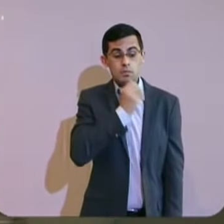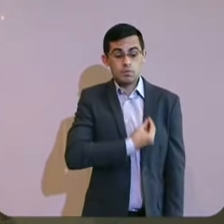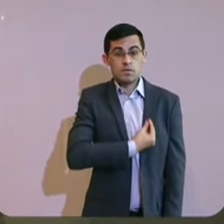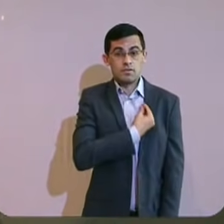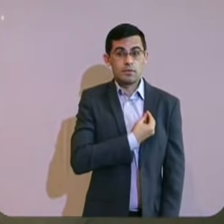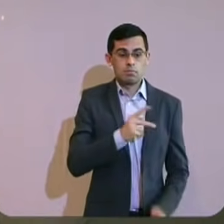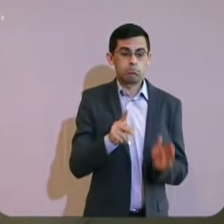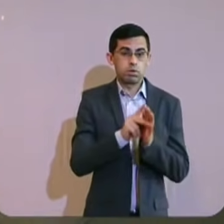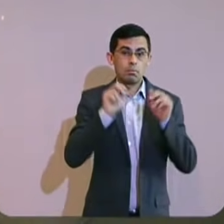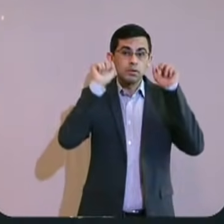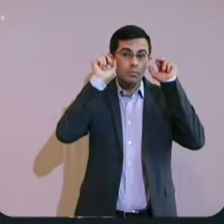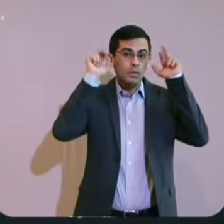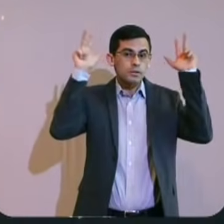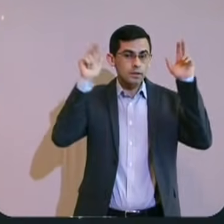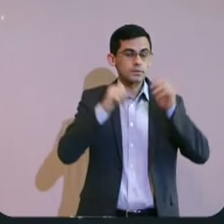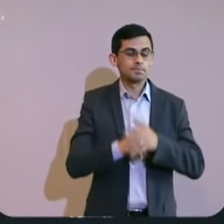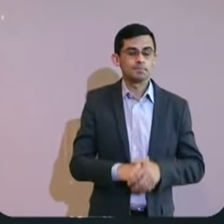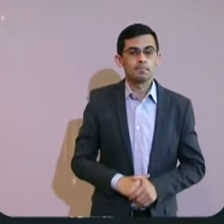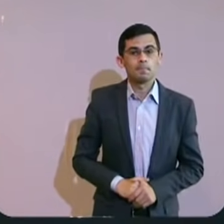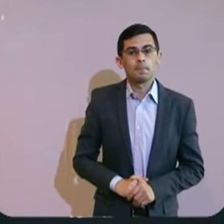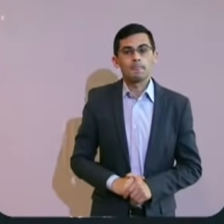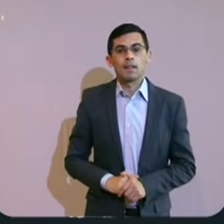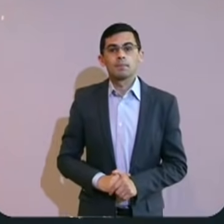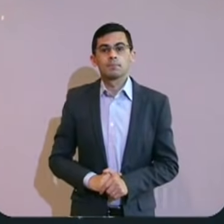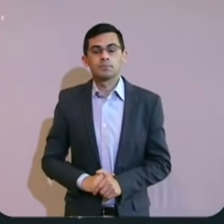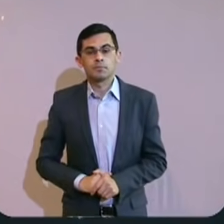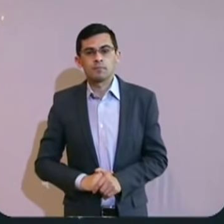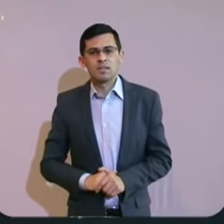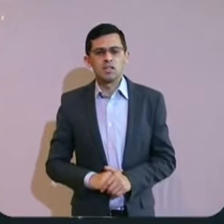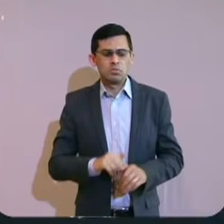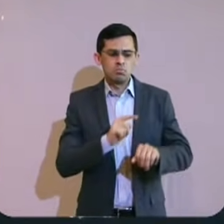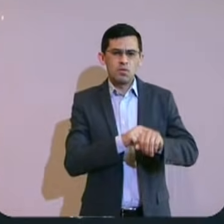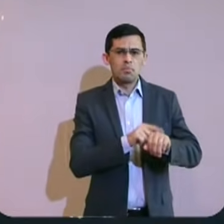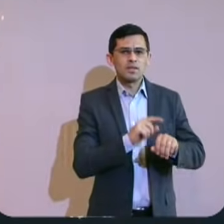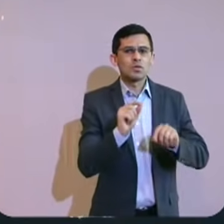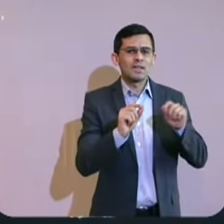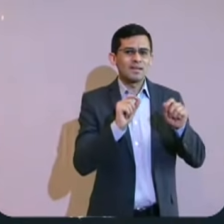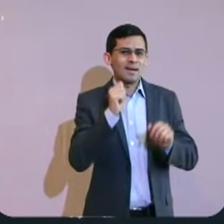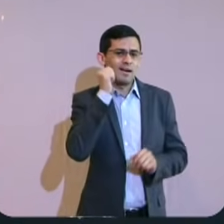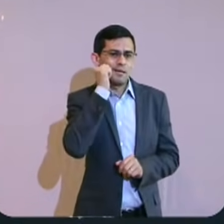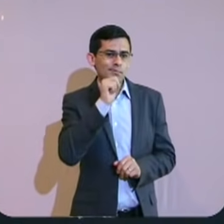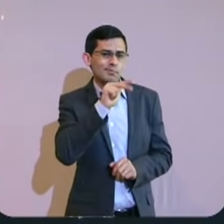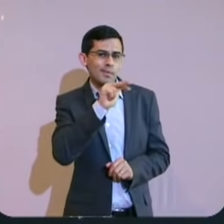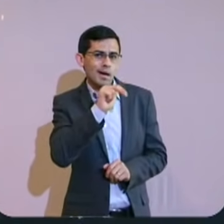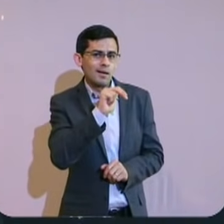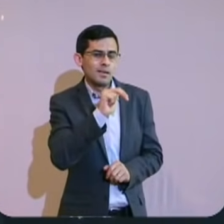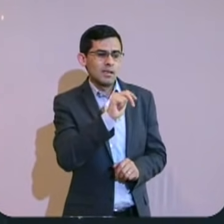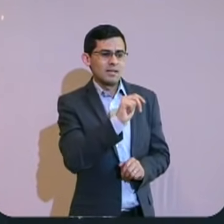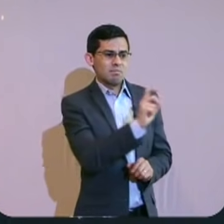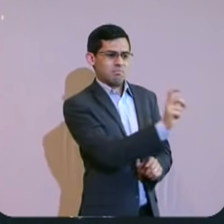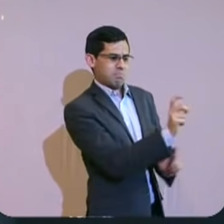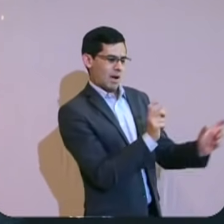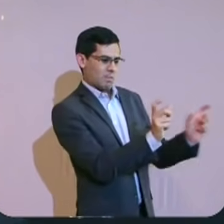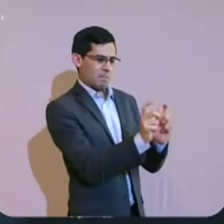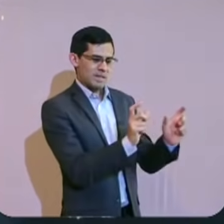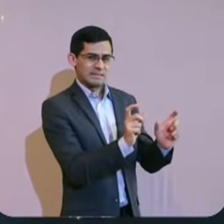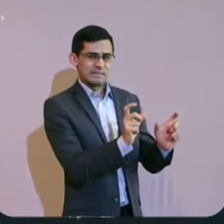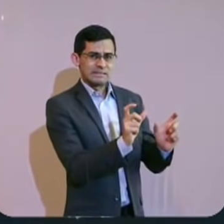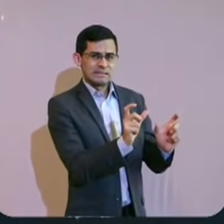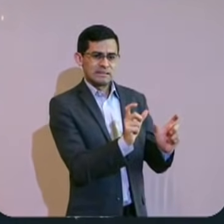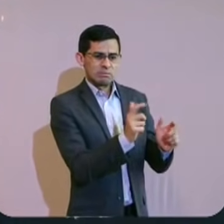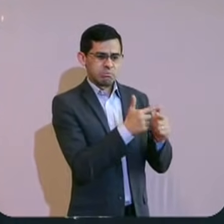dele. Quando as críticas da sua irmã chegaram a ferir o